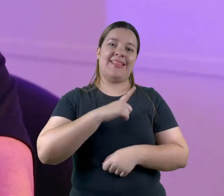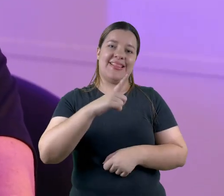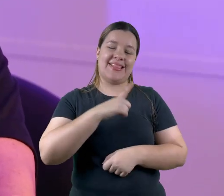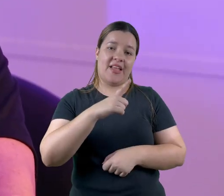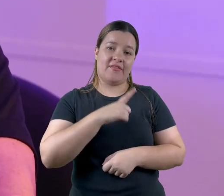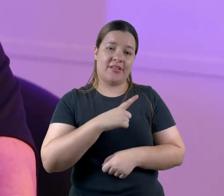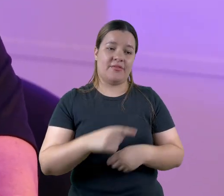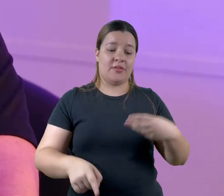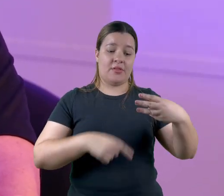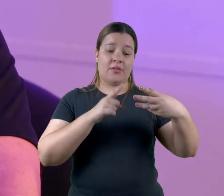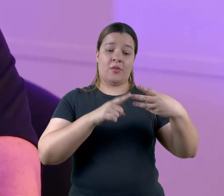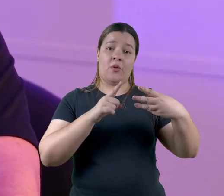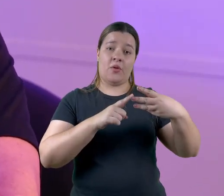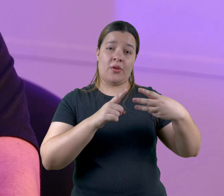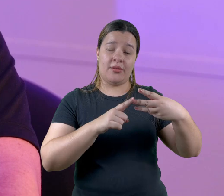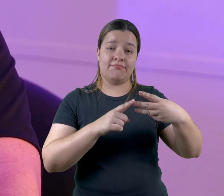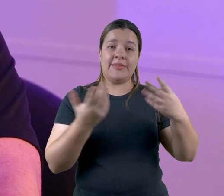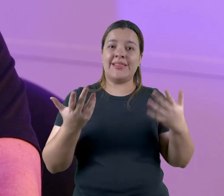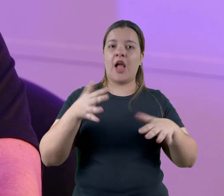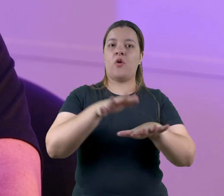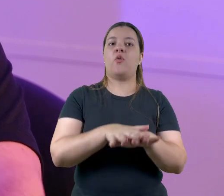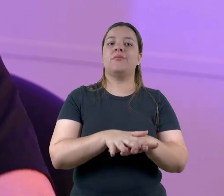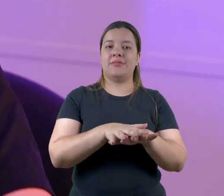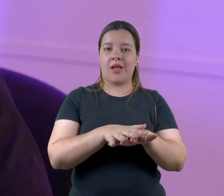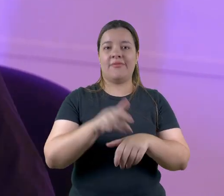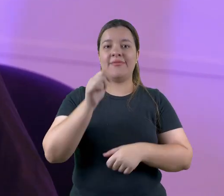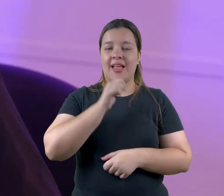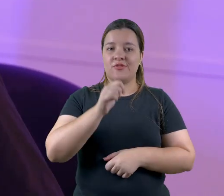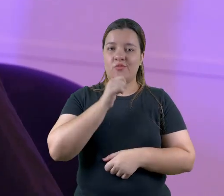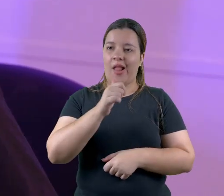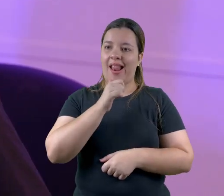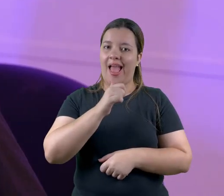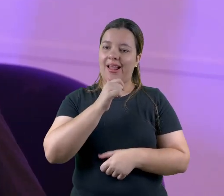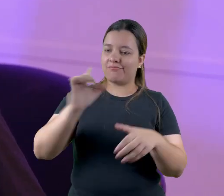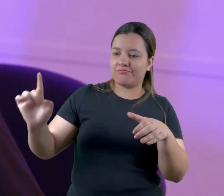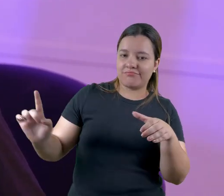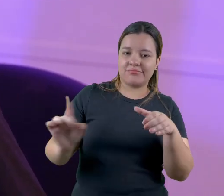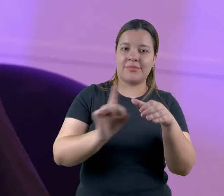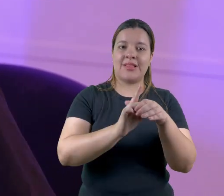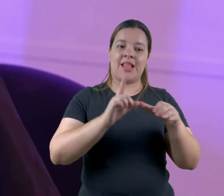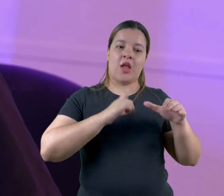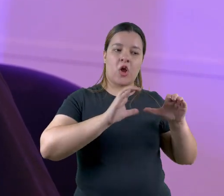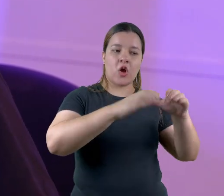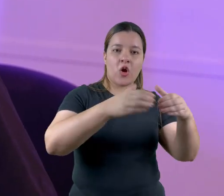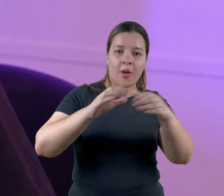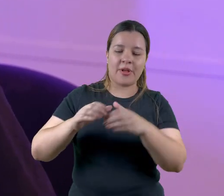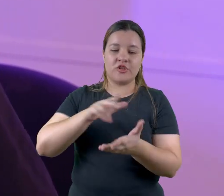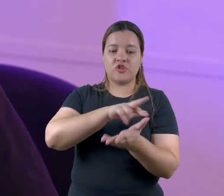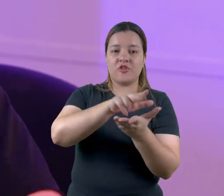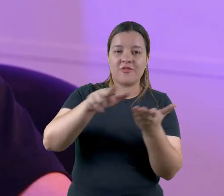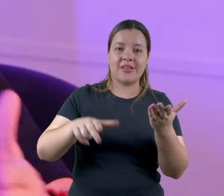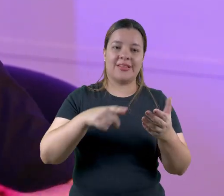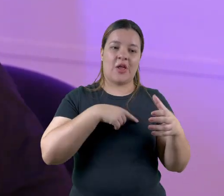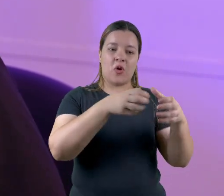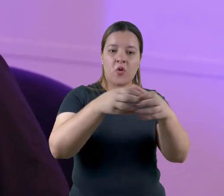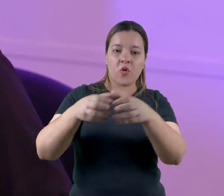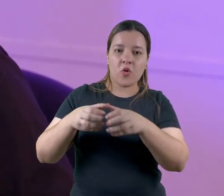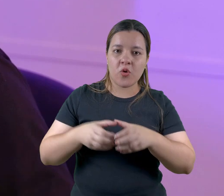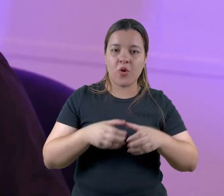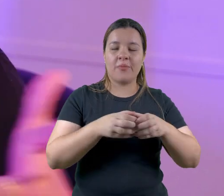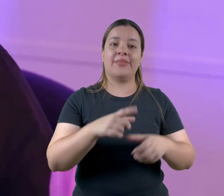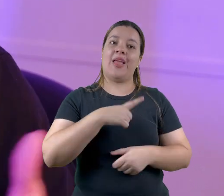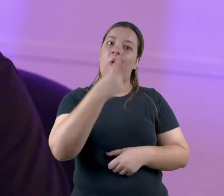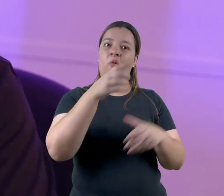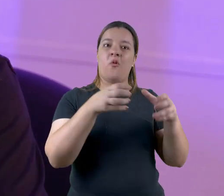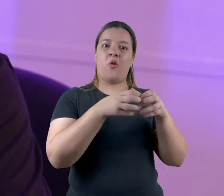muita governança e e a parte da da inclusão das mulheres né E a gente tem os comitês aqui de diversidade tem vários Pilares